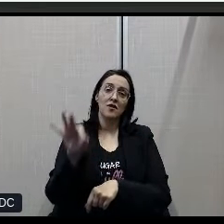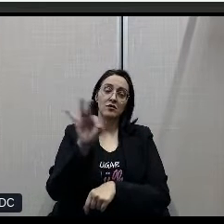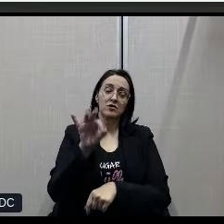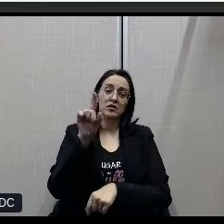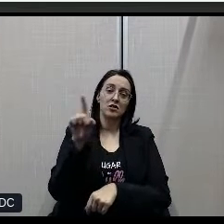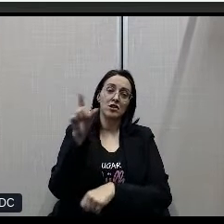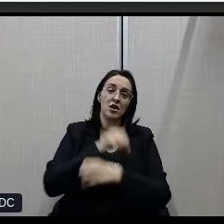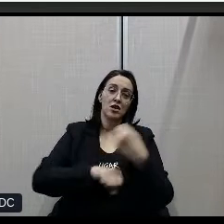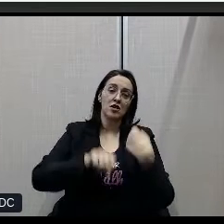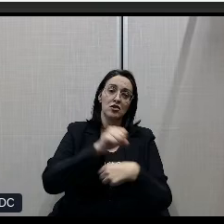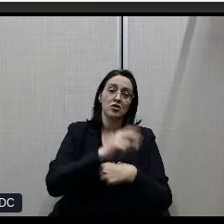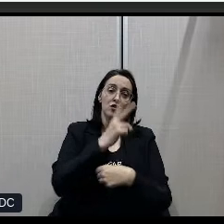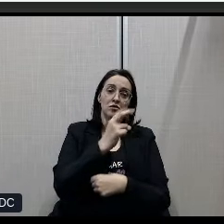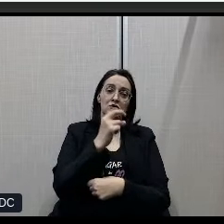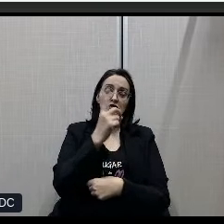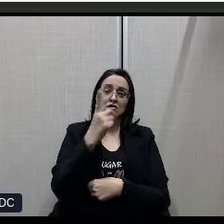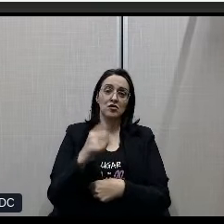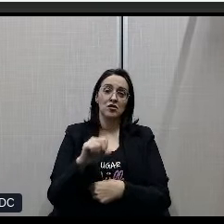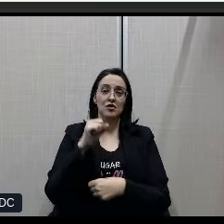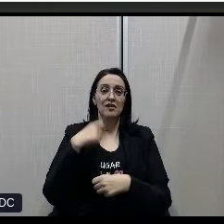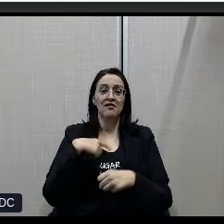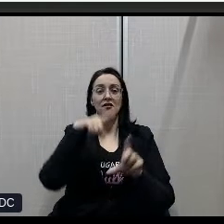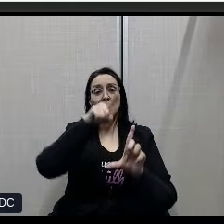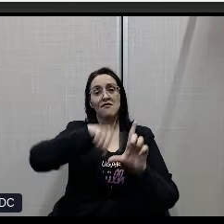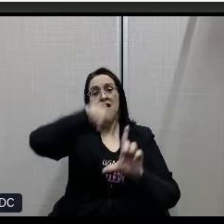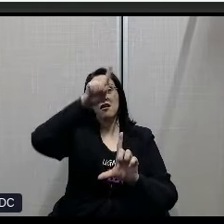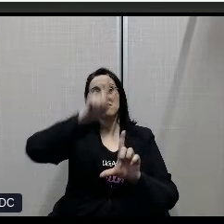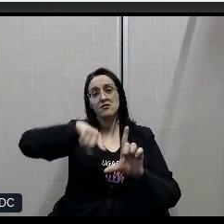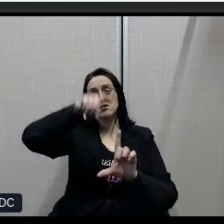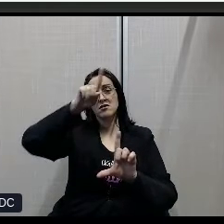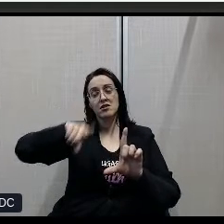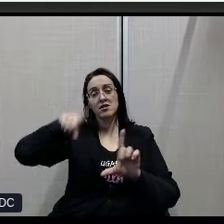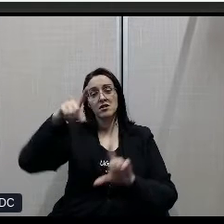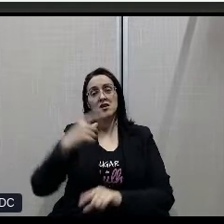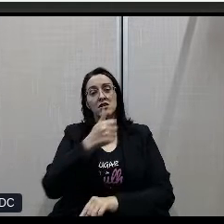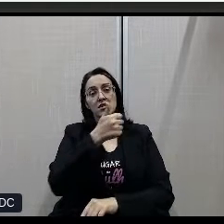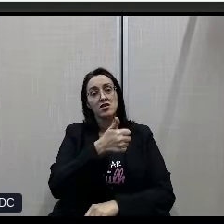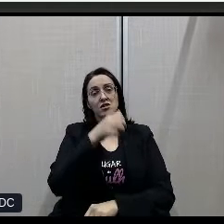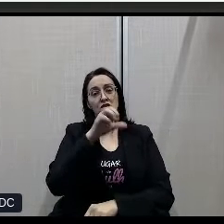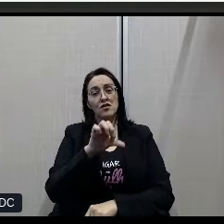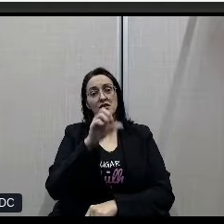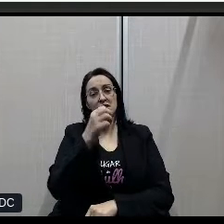em 2018, teve uma variação de cerca de